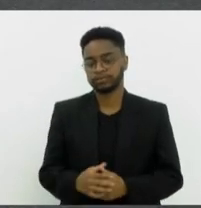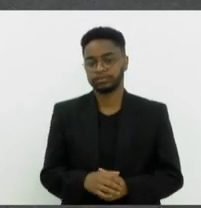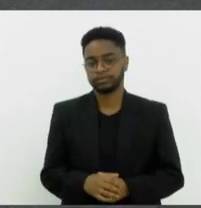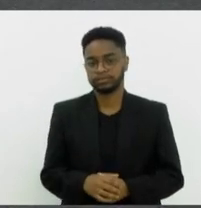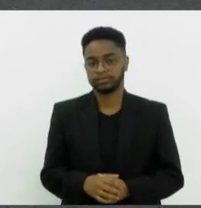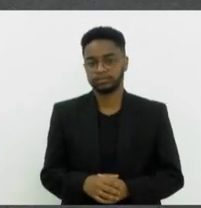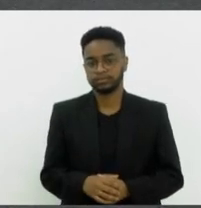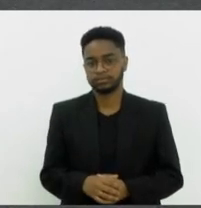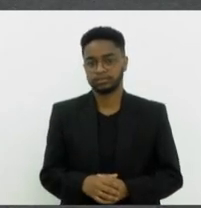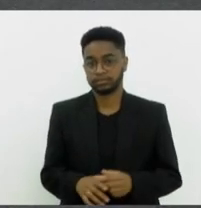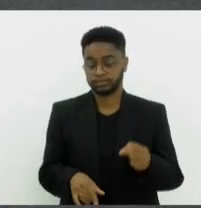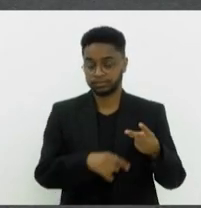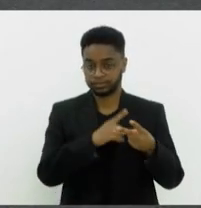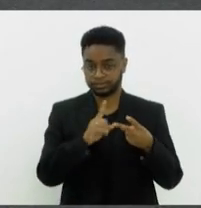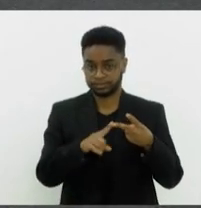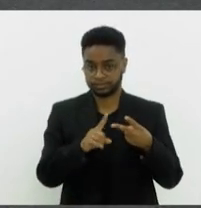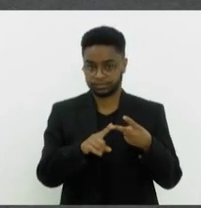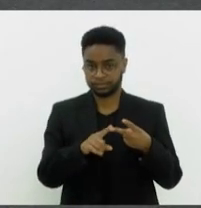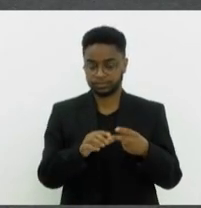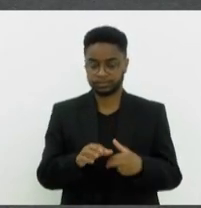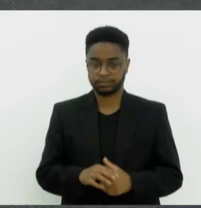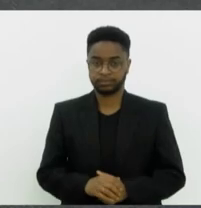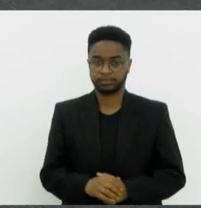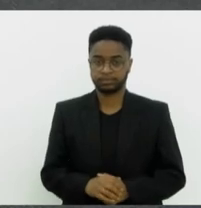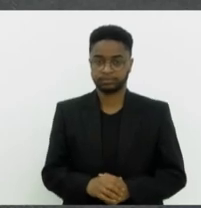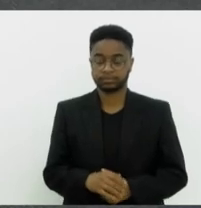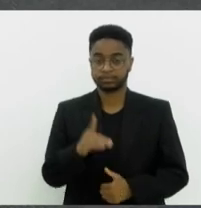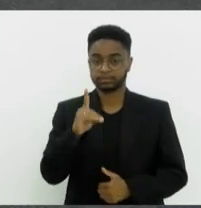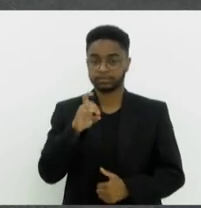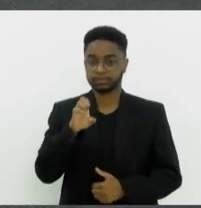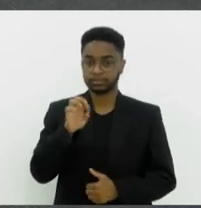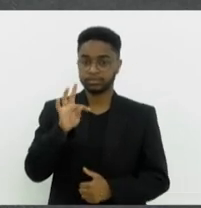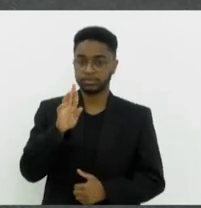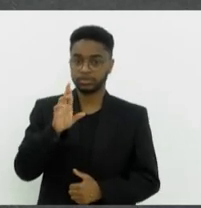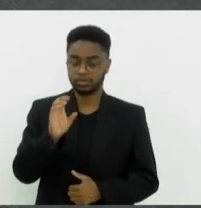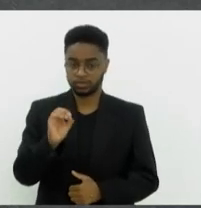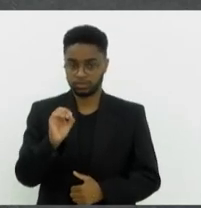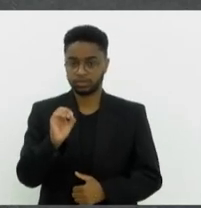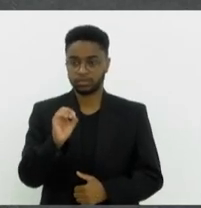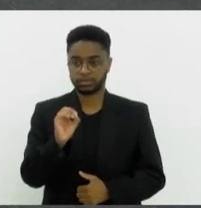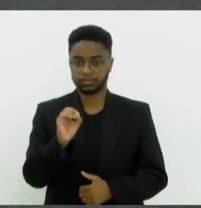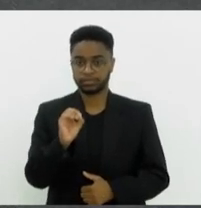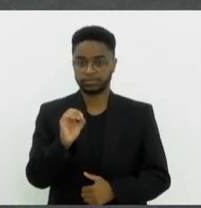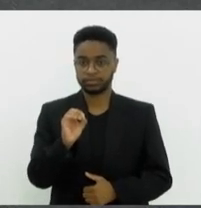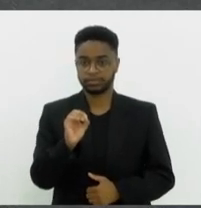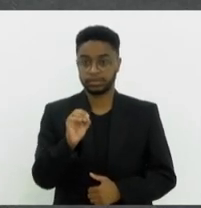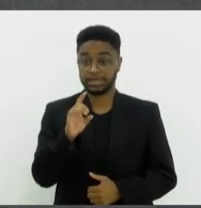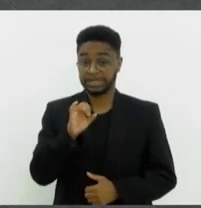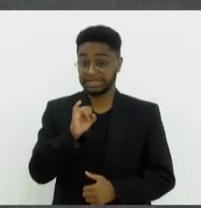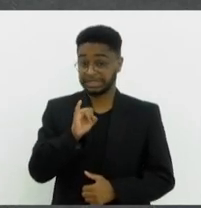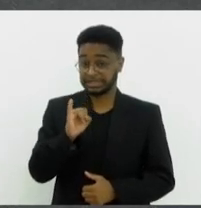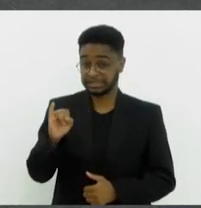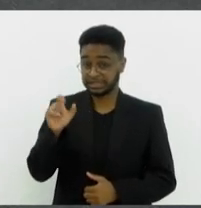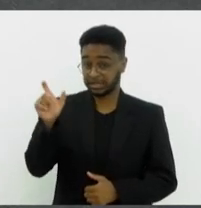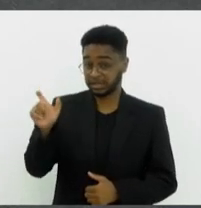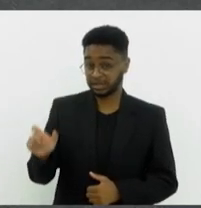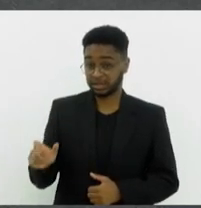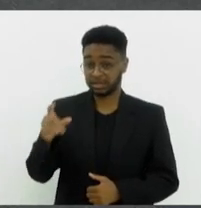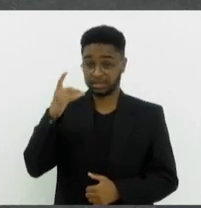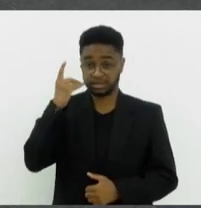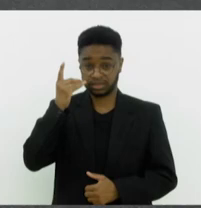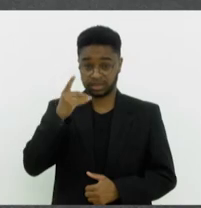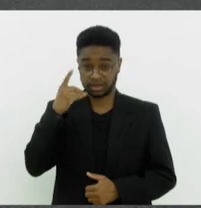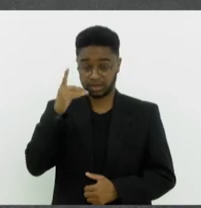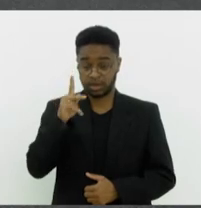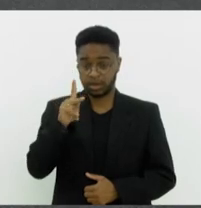De dois, senhora presidente. Detro, se o deputado